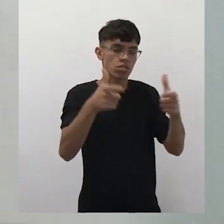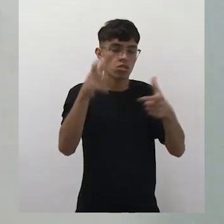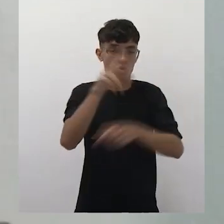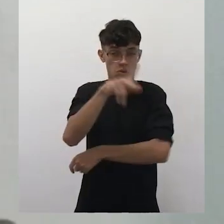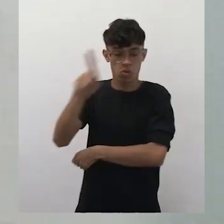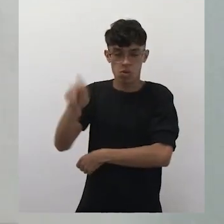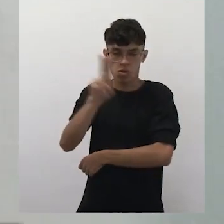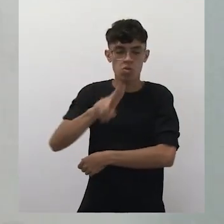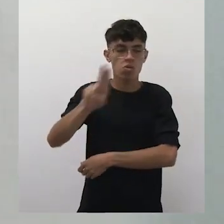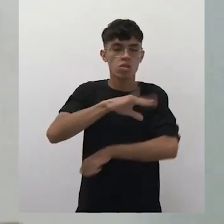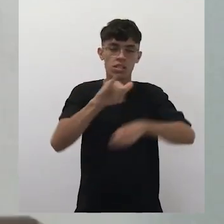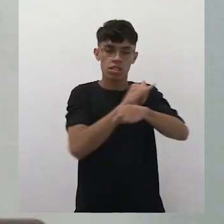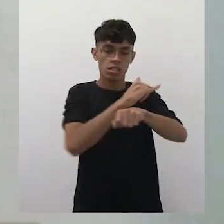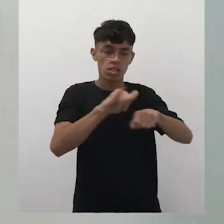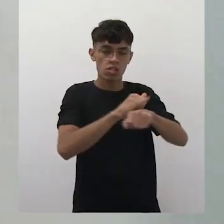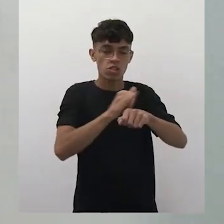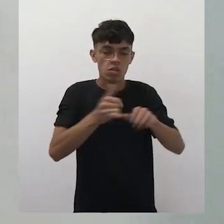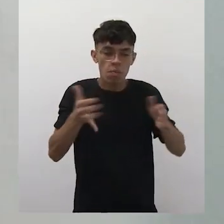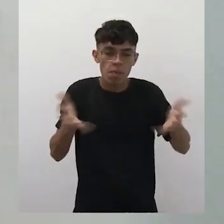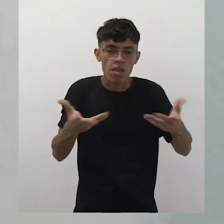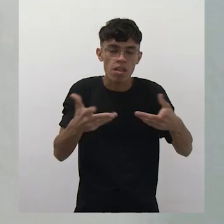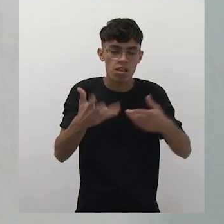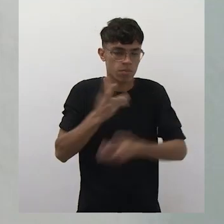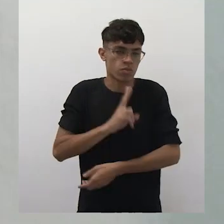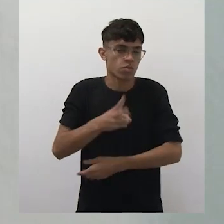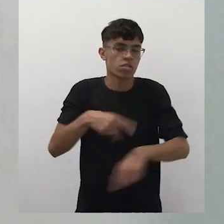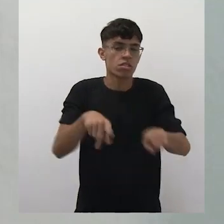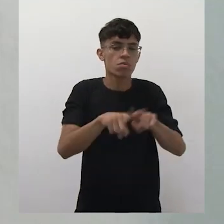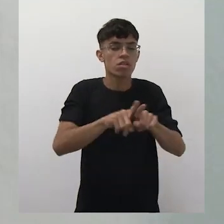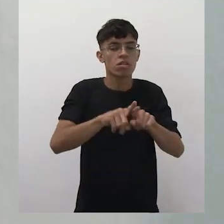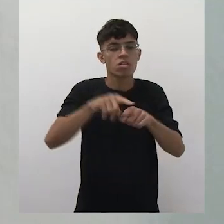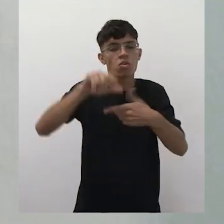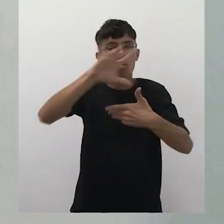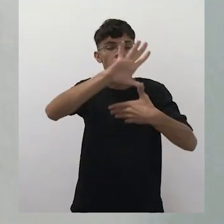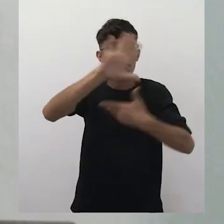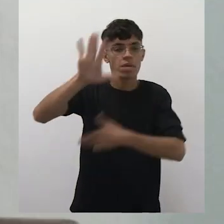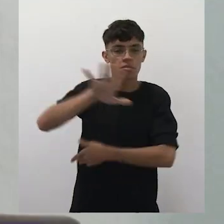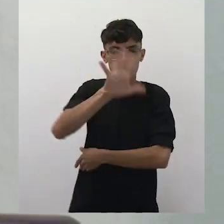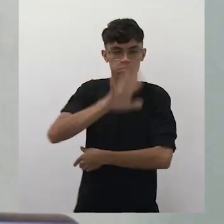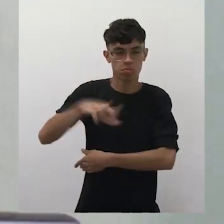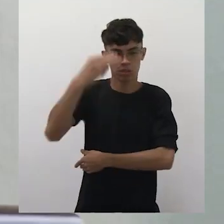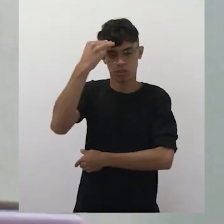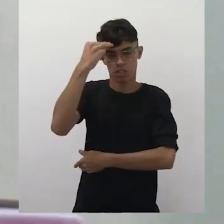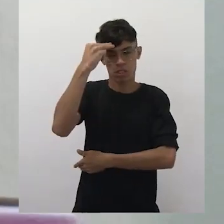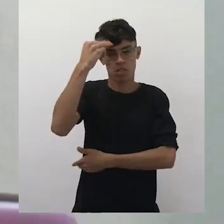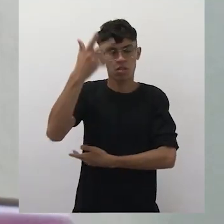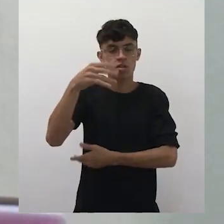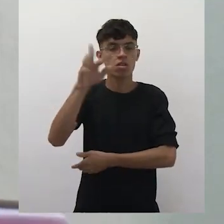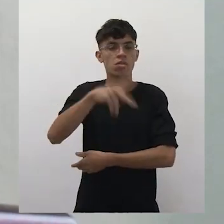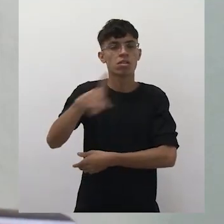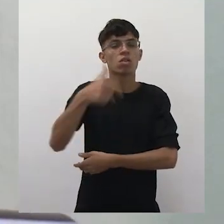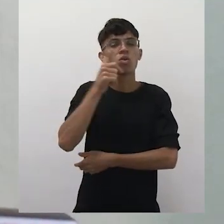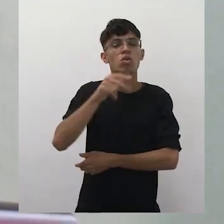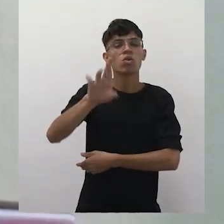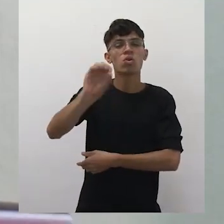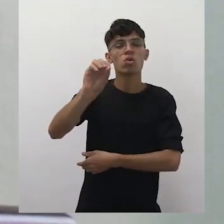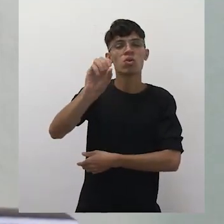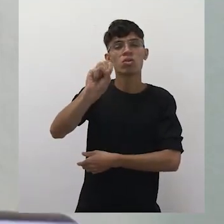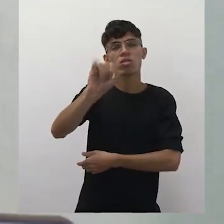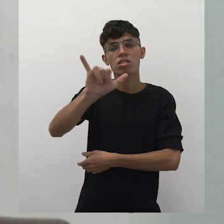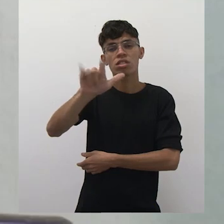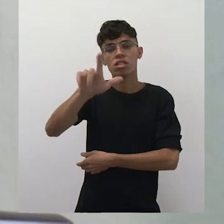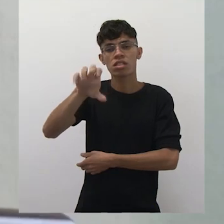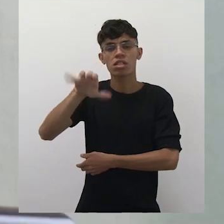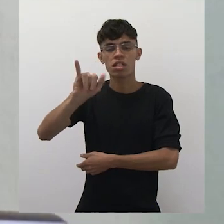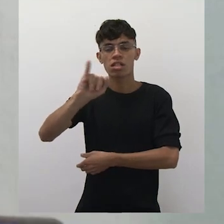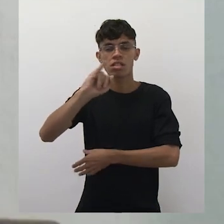ativa. Professor Rodrigo, mapa mental. Professora Rosilene, revisa o